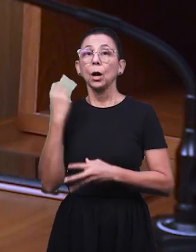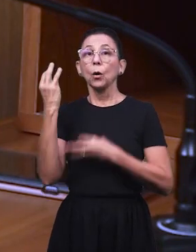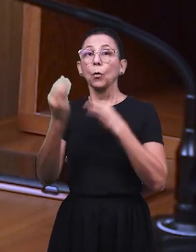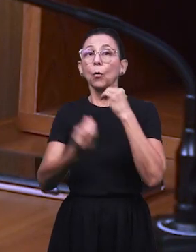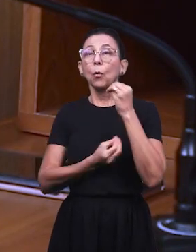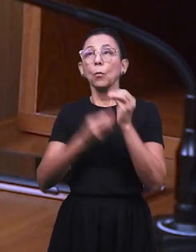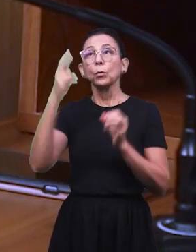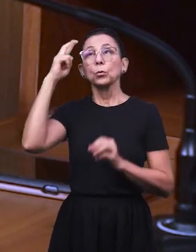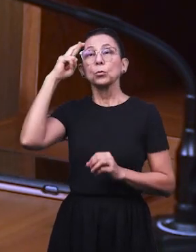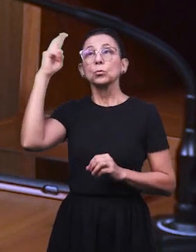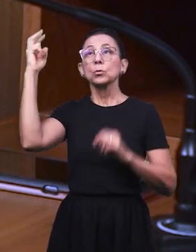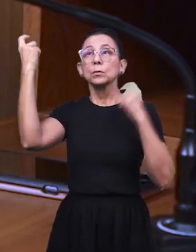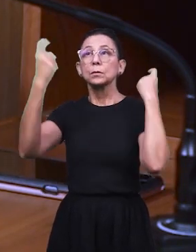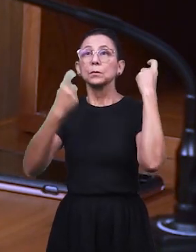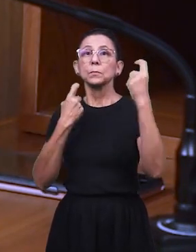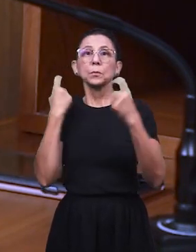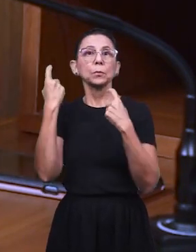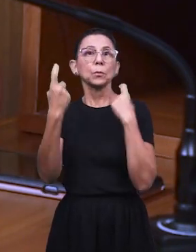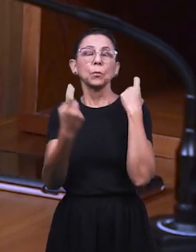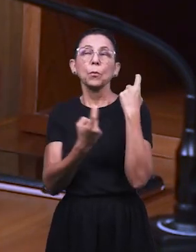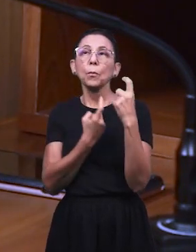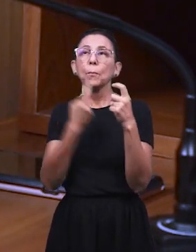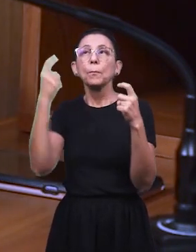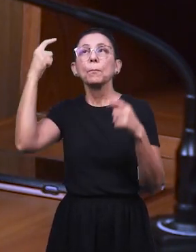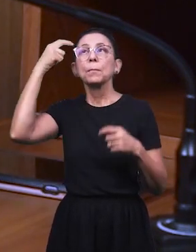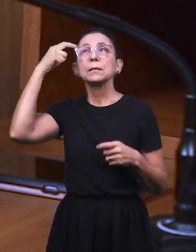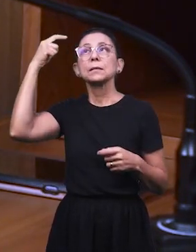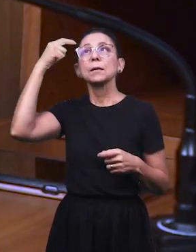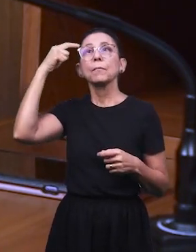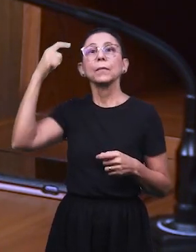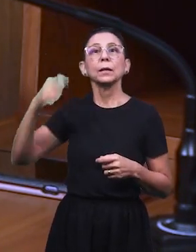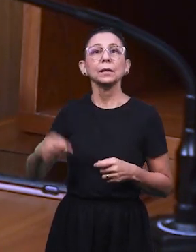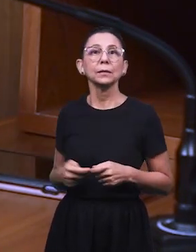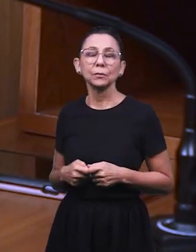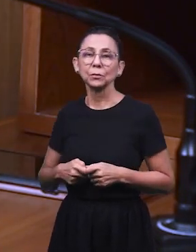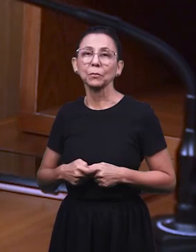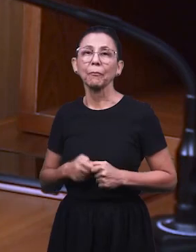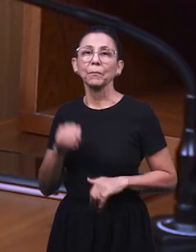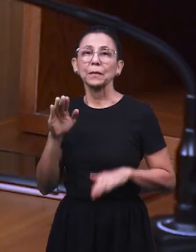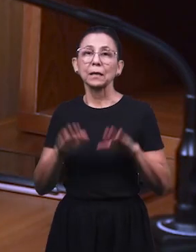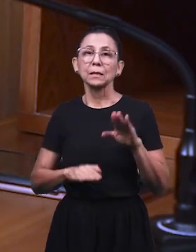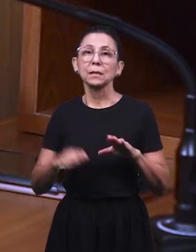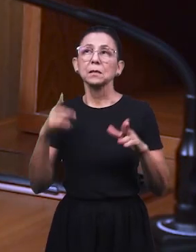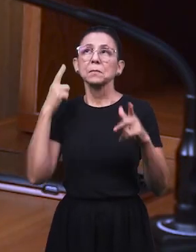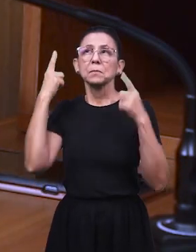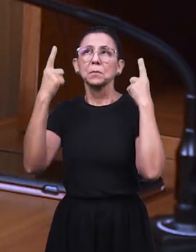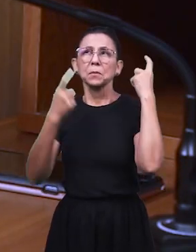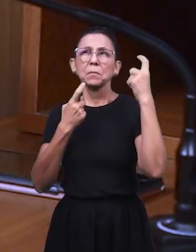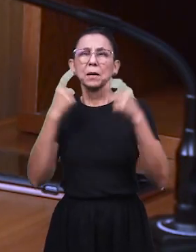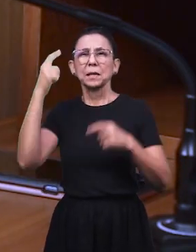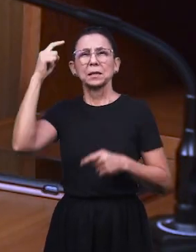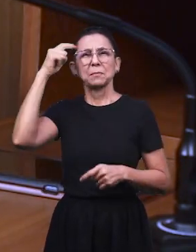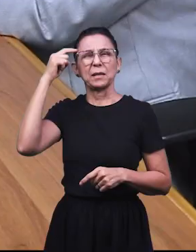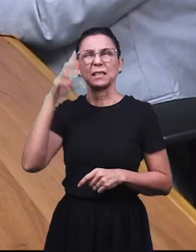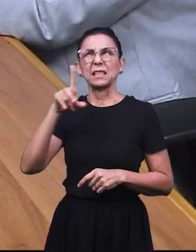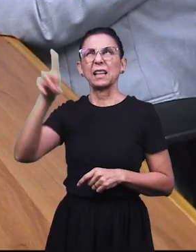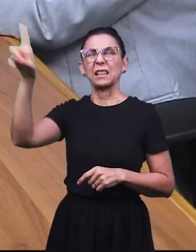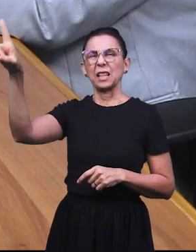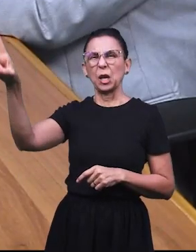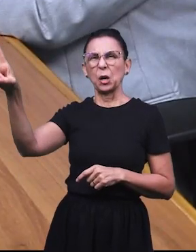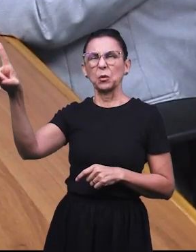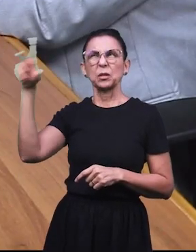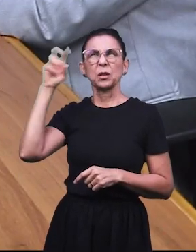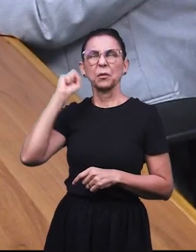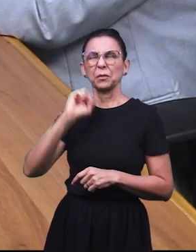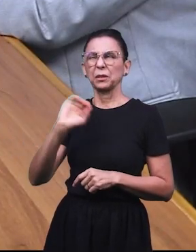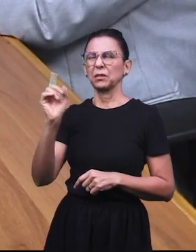se importa com os nossos pensamentos? Às vezes a gente fica tão preocupada achando que o Senhor não está ouvindo. E ela